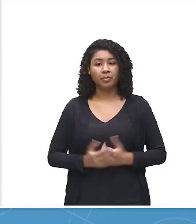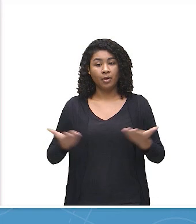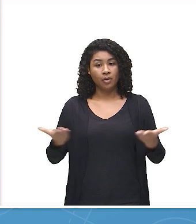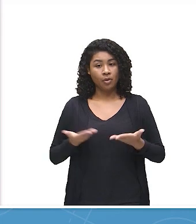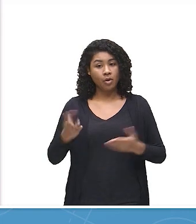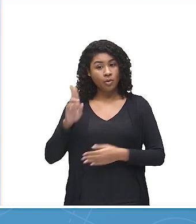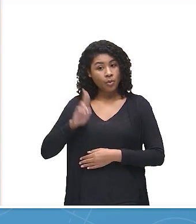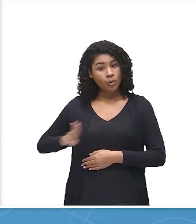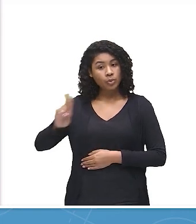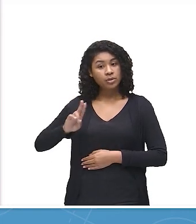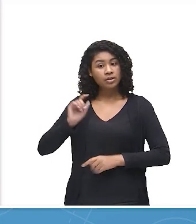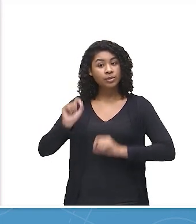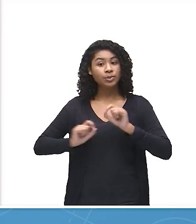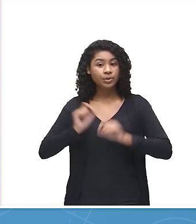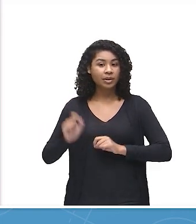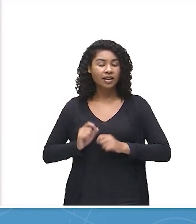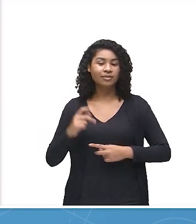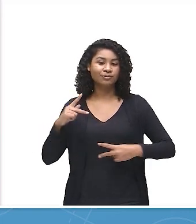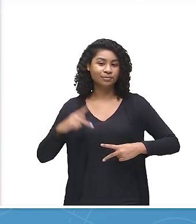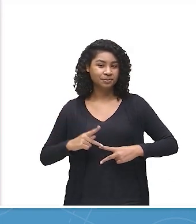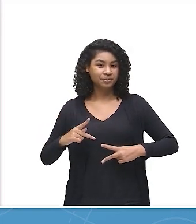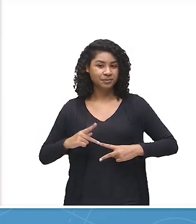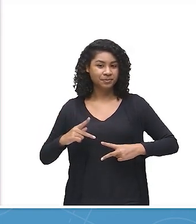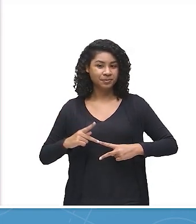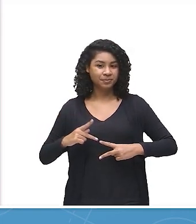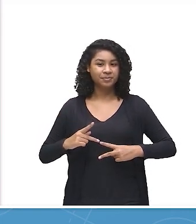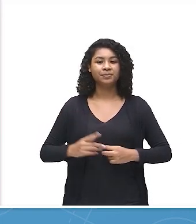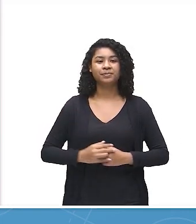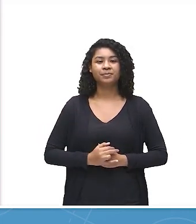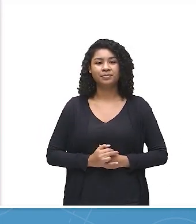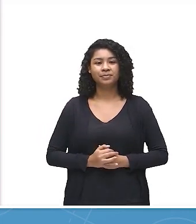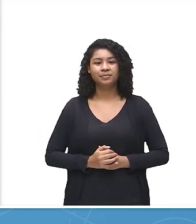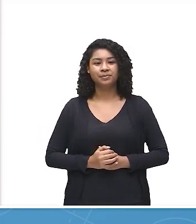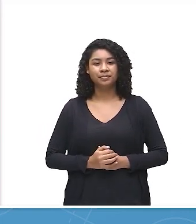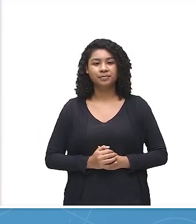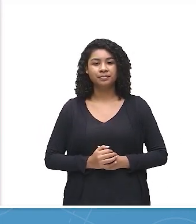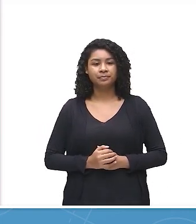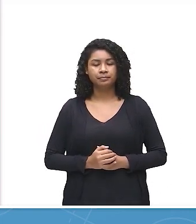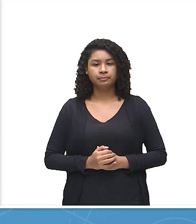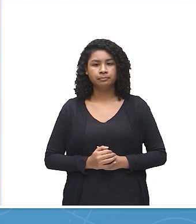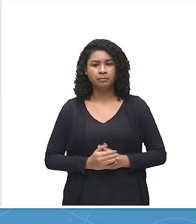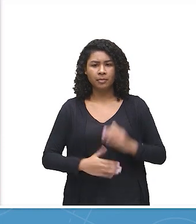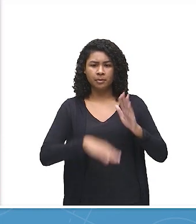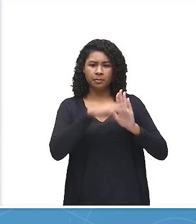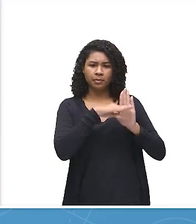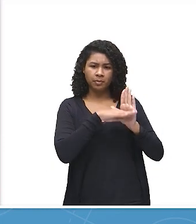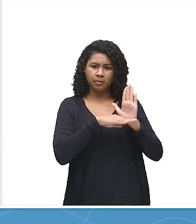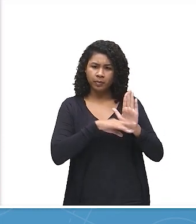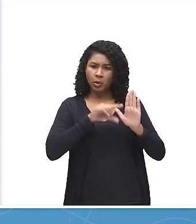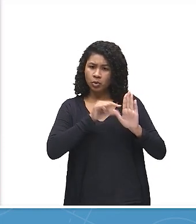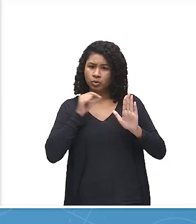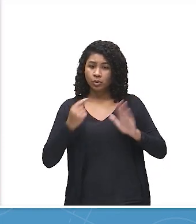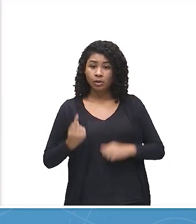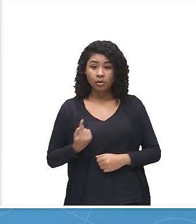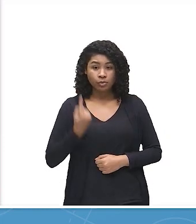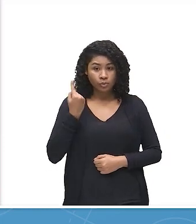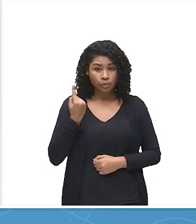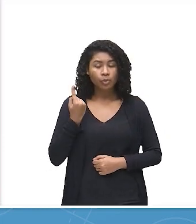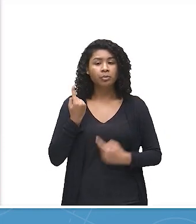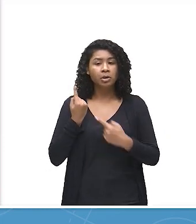on. Under, under é sempre quando está embaixo de algo, sempre. E next to